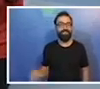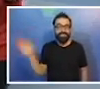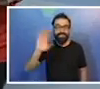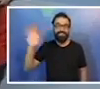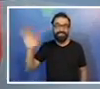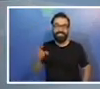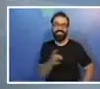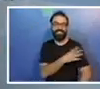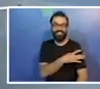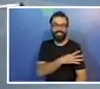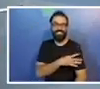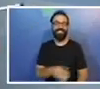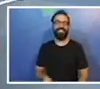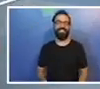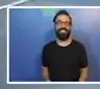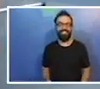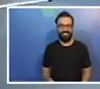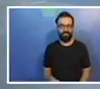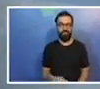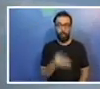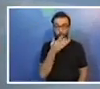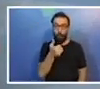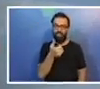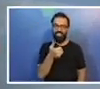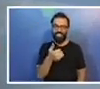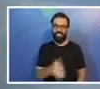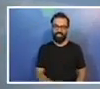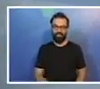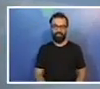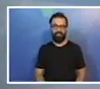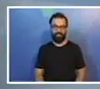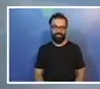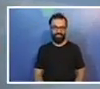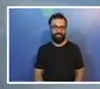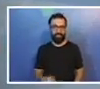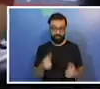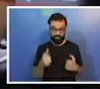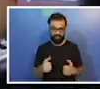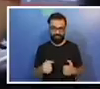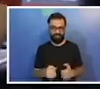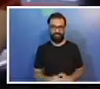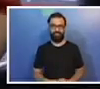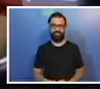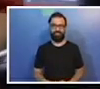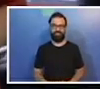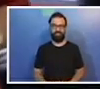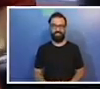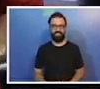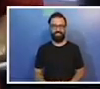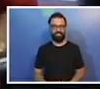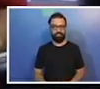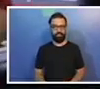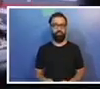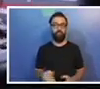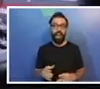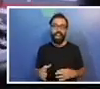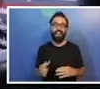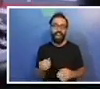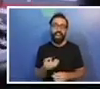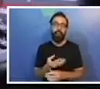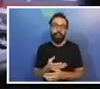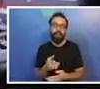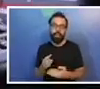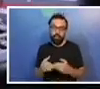Olá, quarto ano! E aí, como tem passado? Todos bem? Firme? Como nossas reta final, né? Já